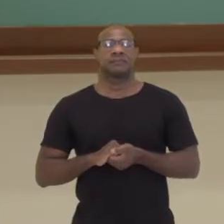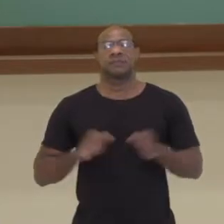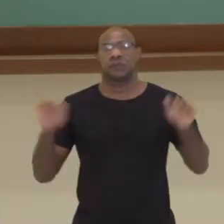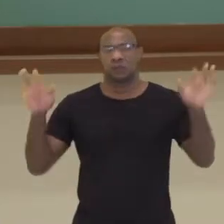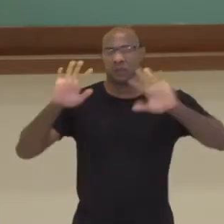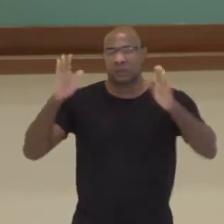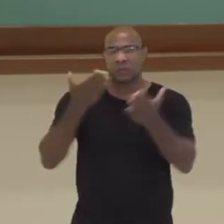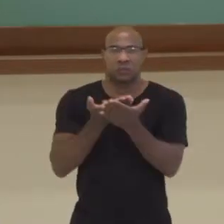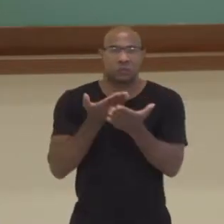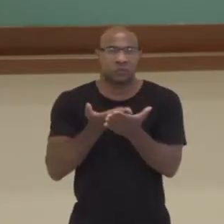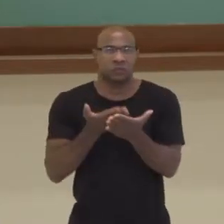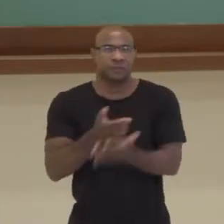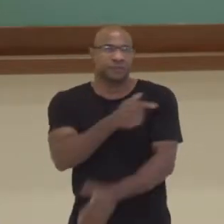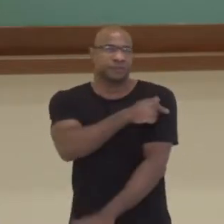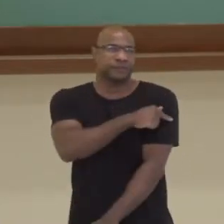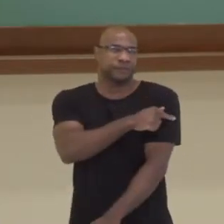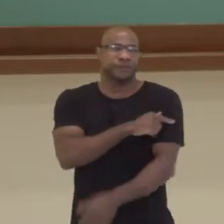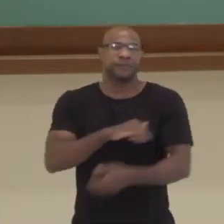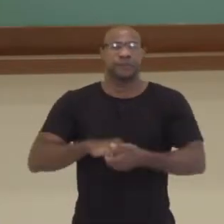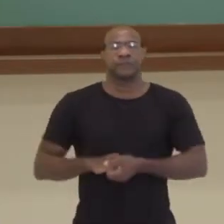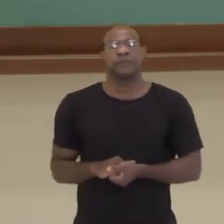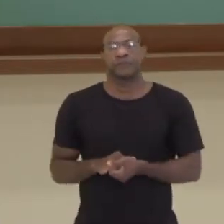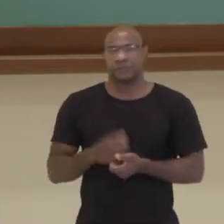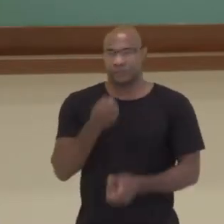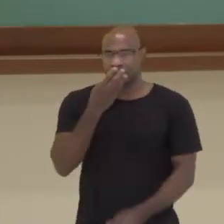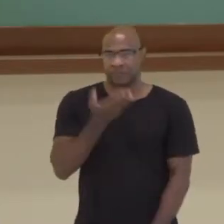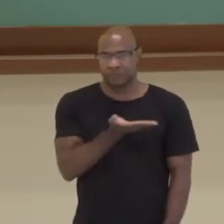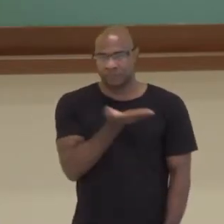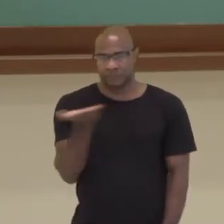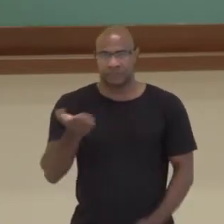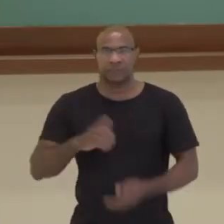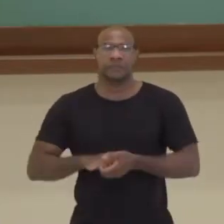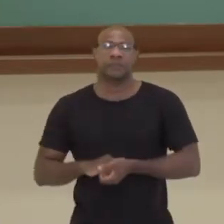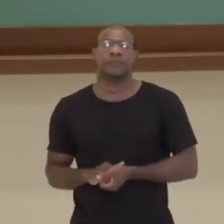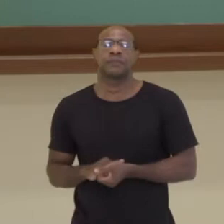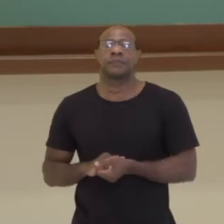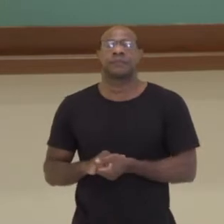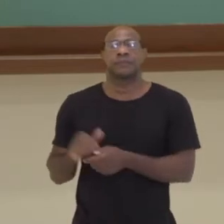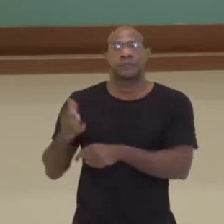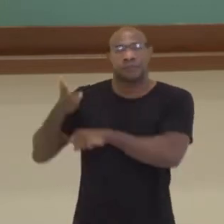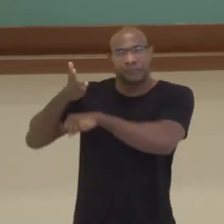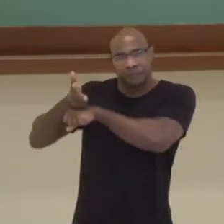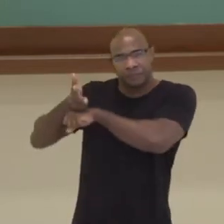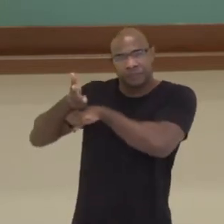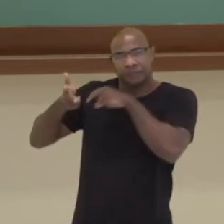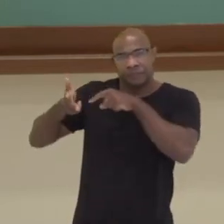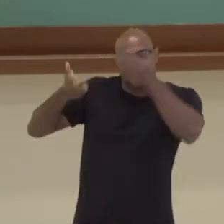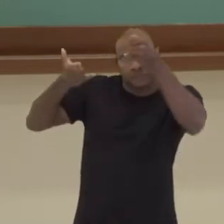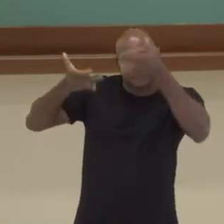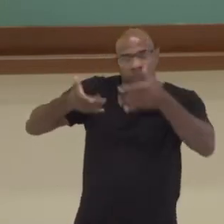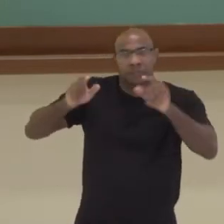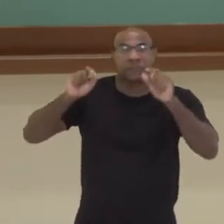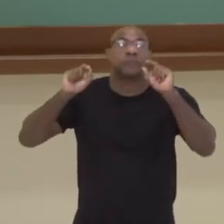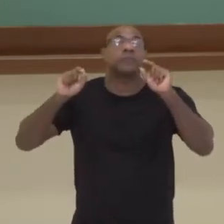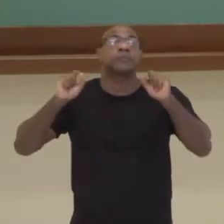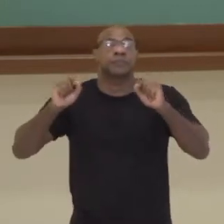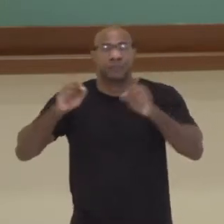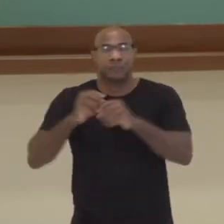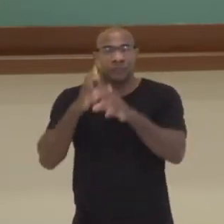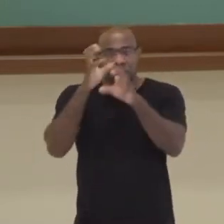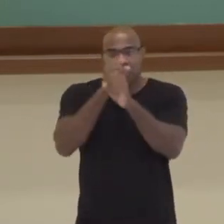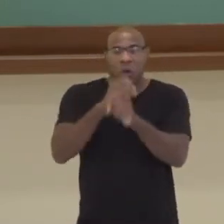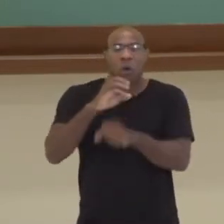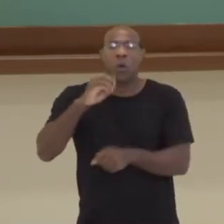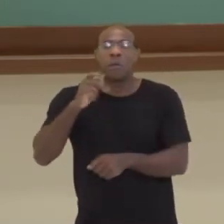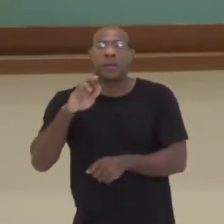Olá, estudantes do 7º ano, tudo bem com vocês? Neste vídeo, nós vamos falar sobre as